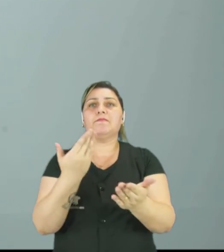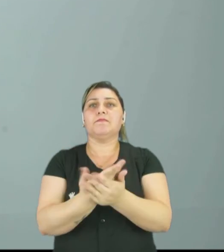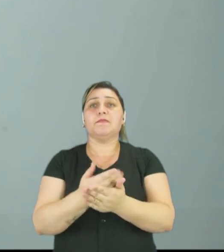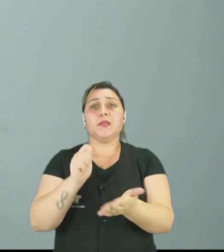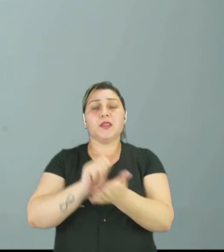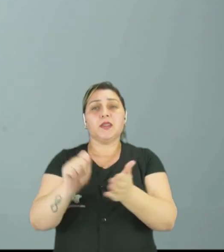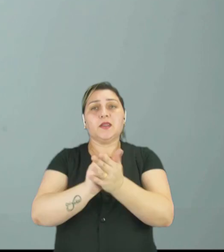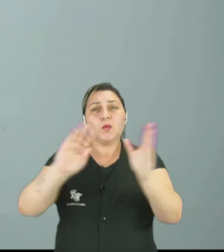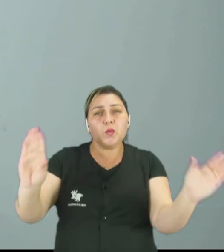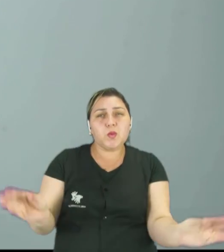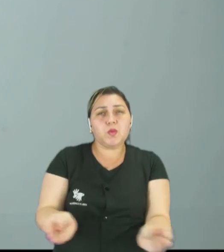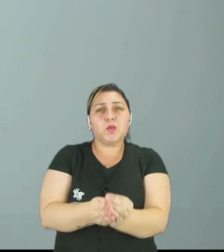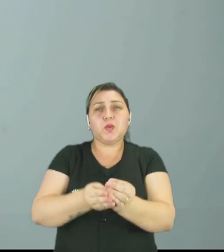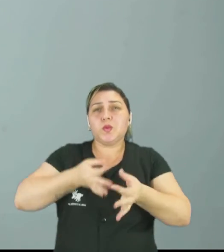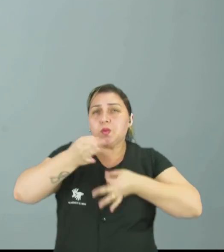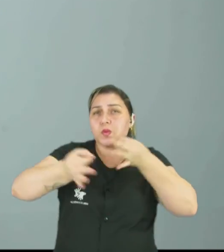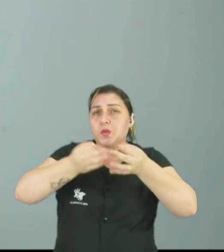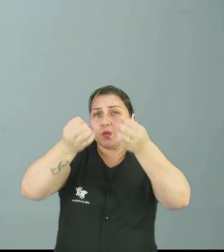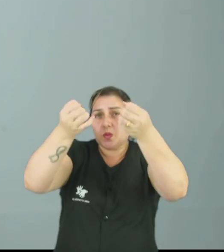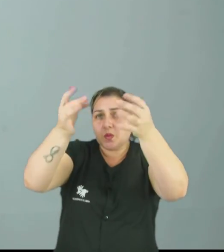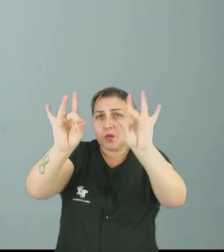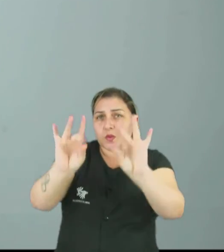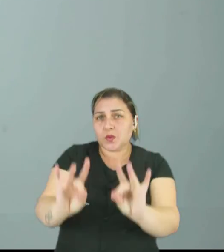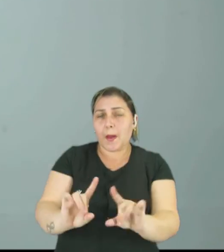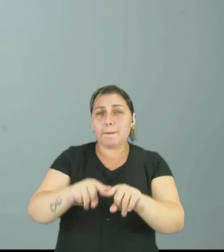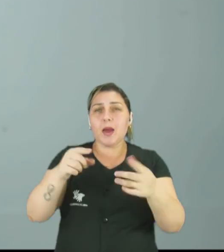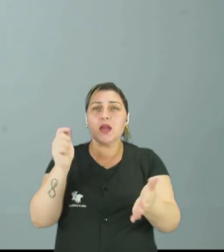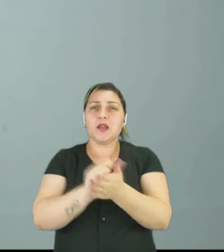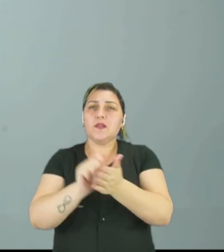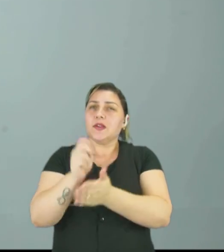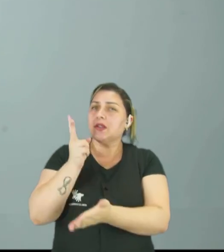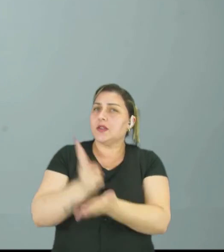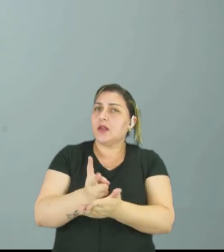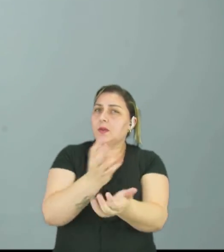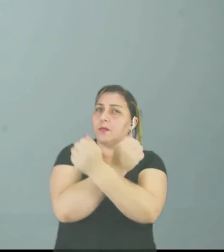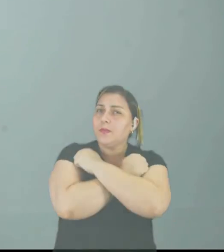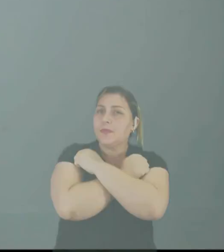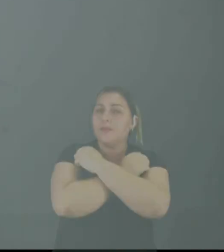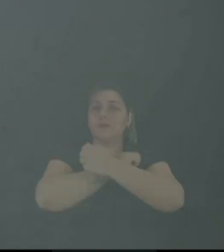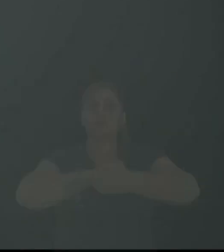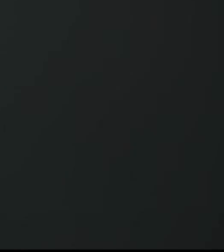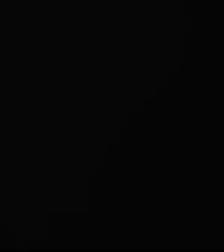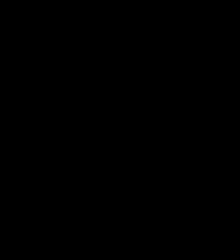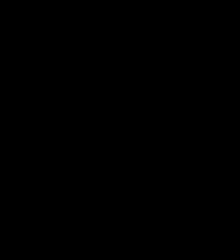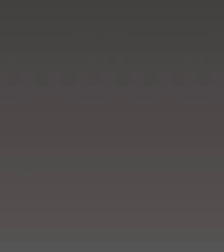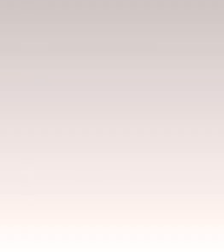escrevam resenhas, críticas ou descritivas, mas escrevam sempre. Um abraço.